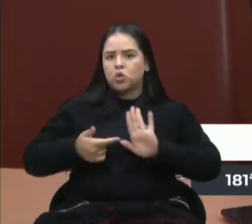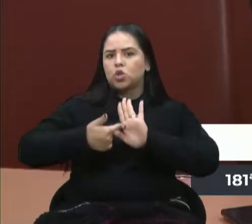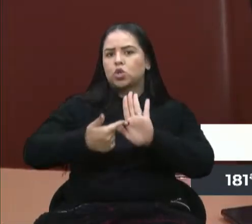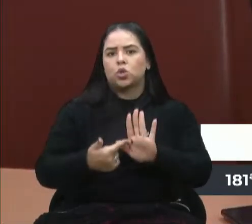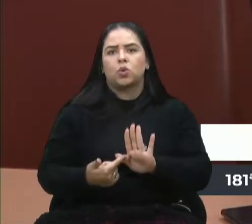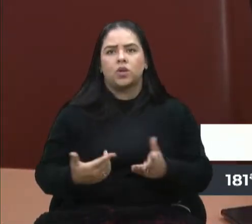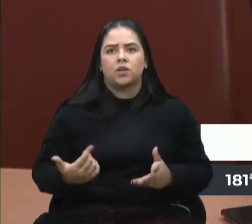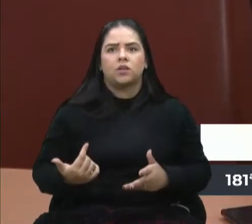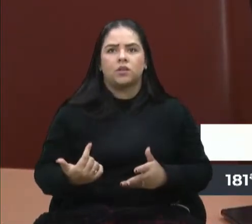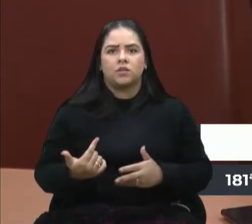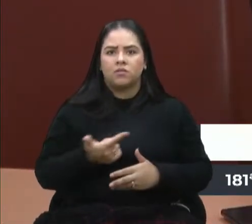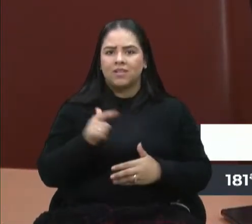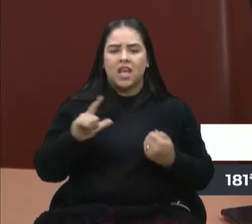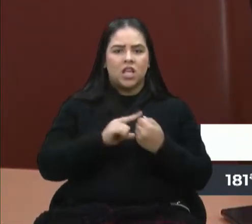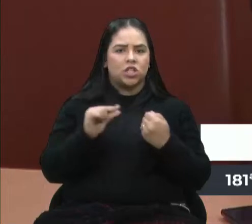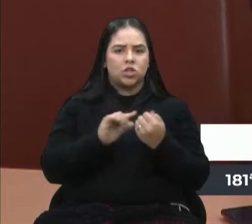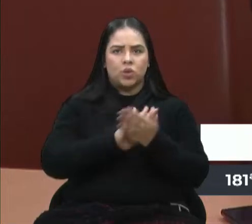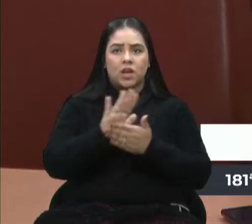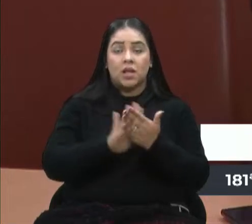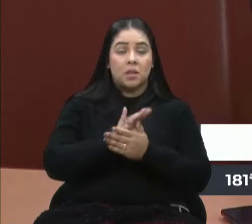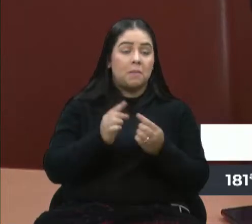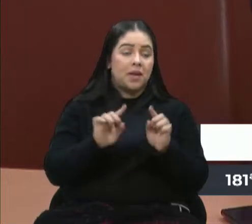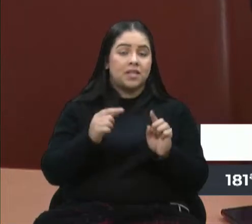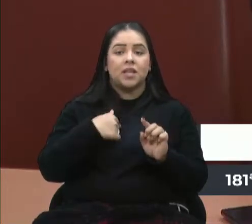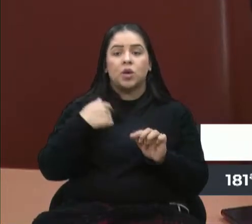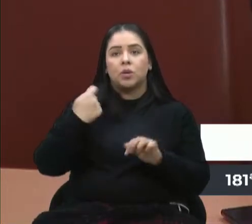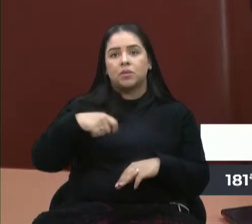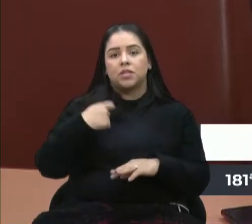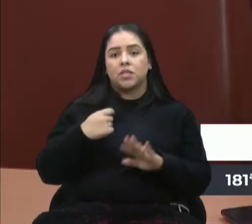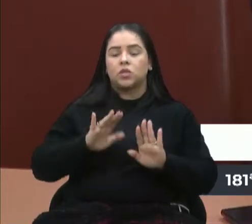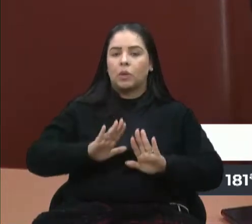sequer artigo nenhum foi citado, mas eu tive que recuar.